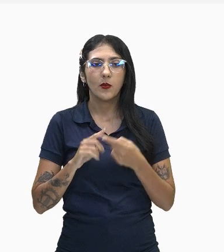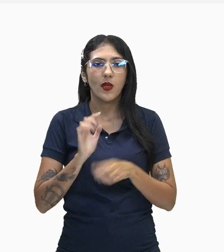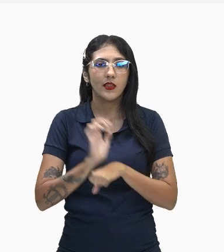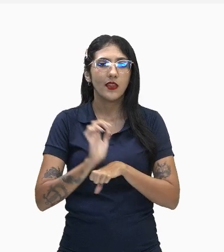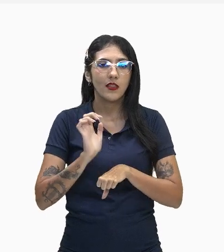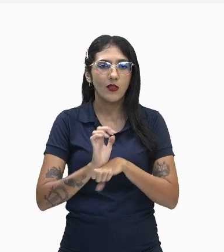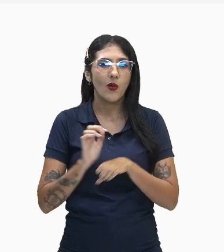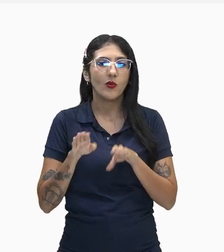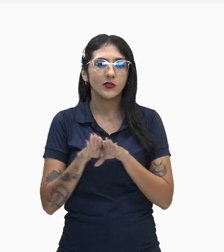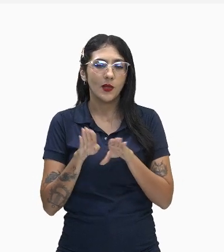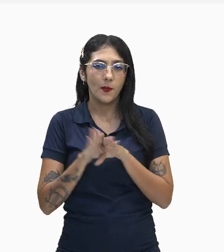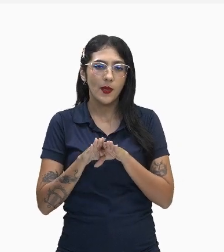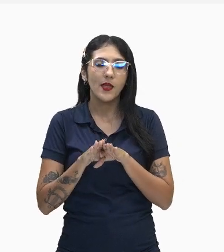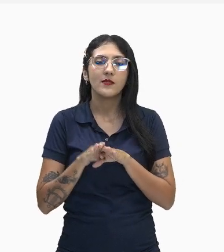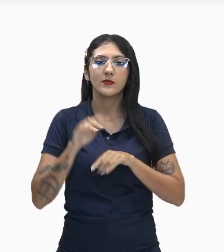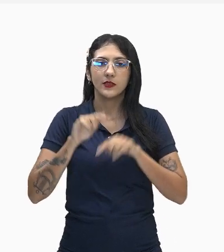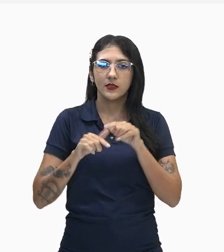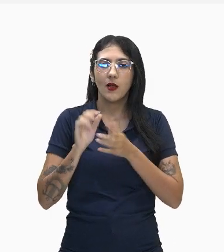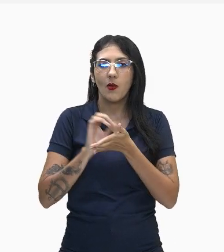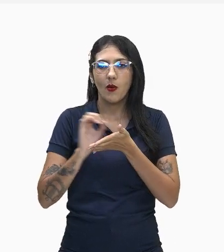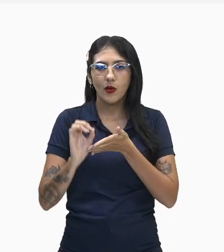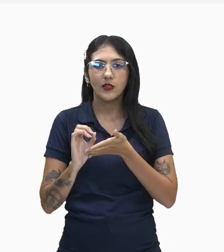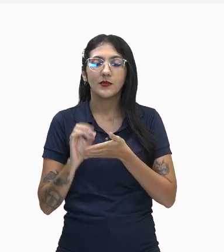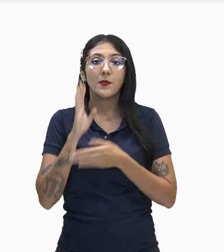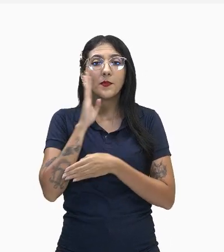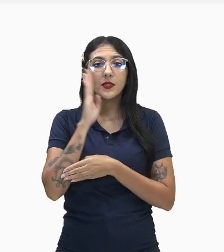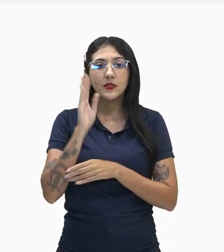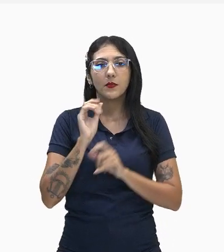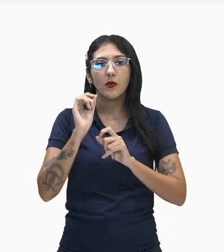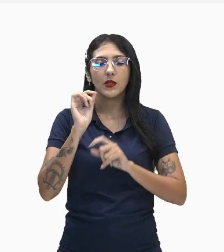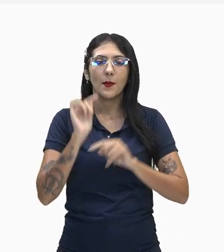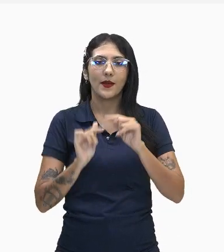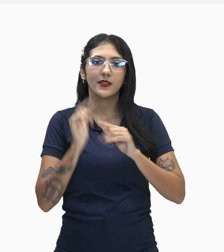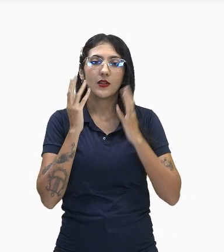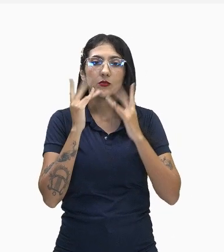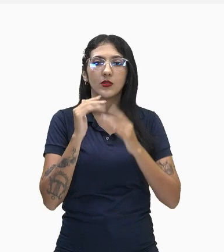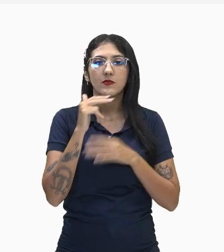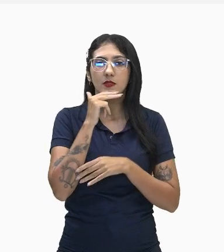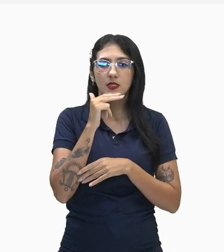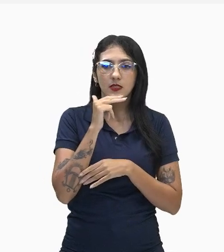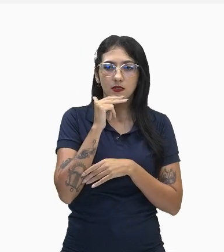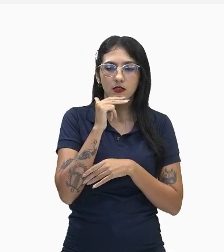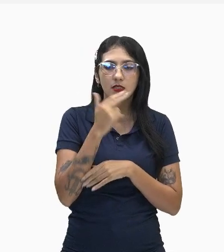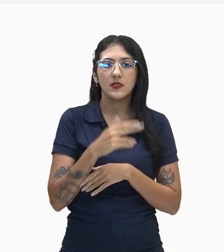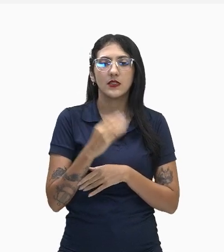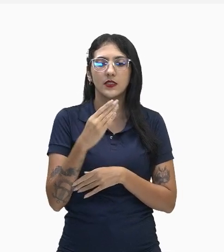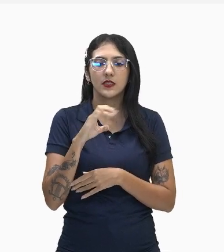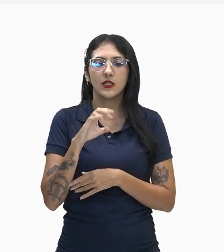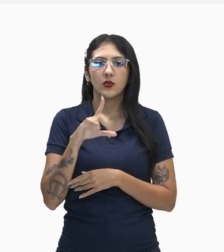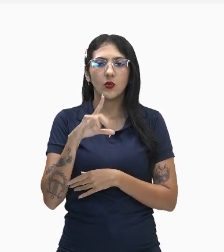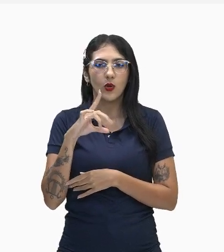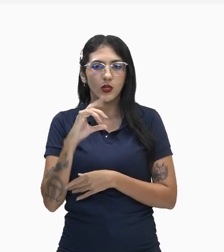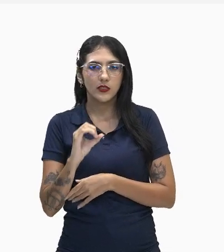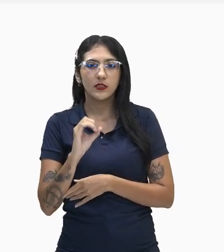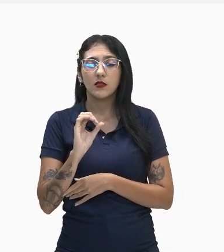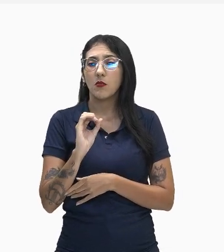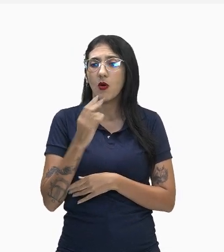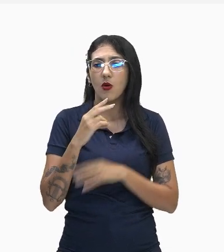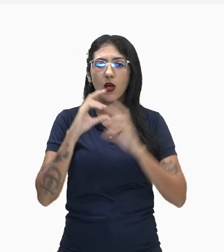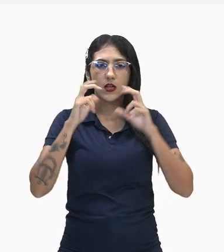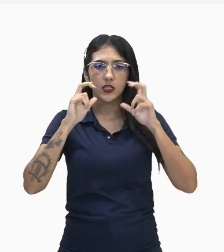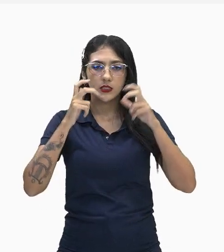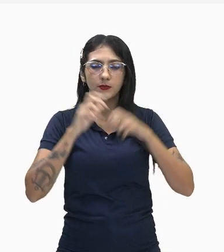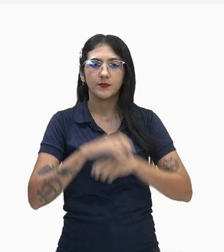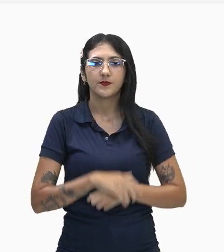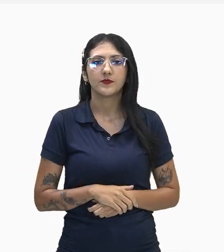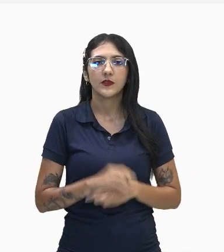produzido por biomassa, onde a matéria-prima é a cana-de-açúcar, o milho ou a celulose. E o biogás, que